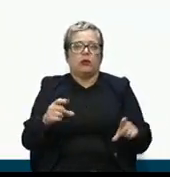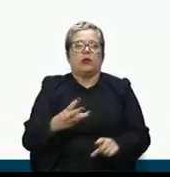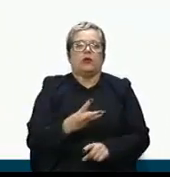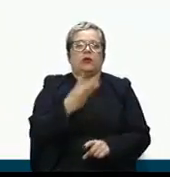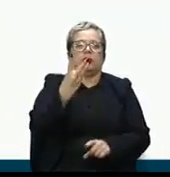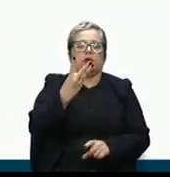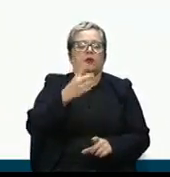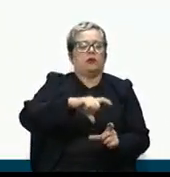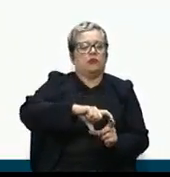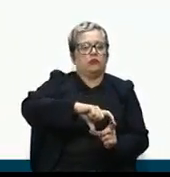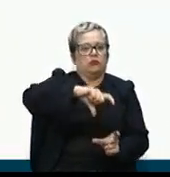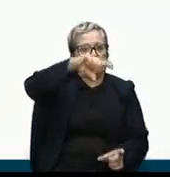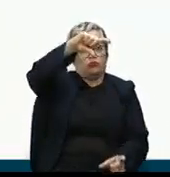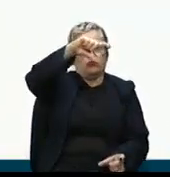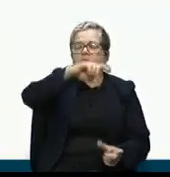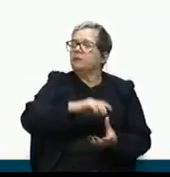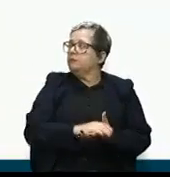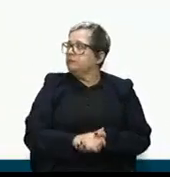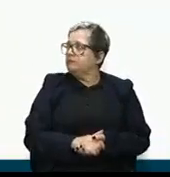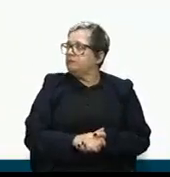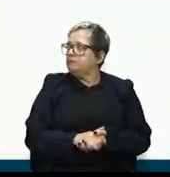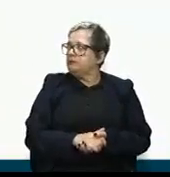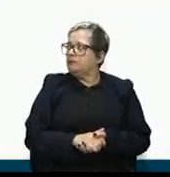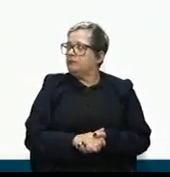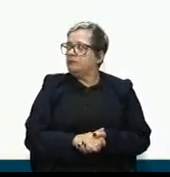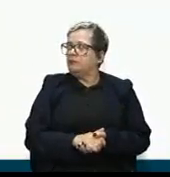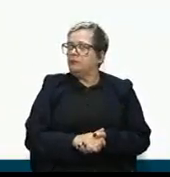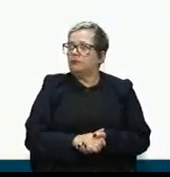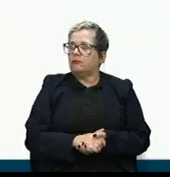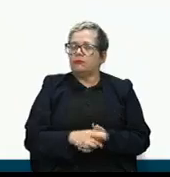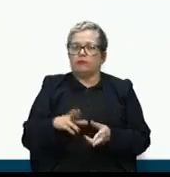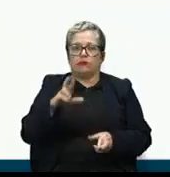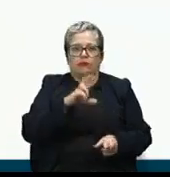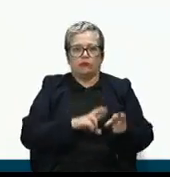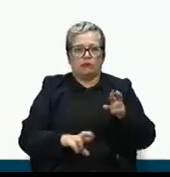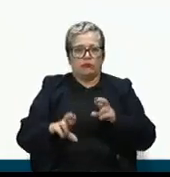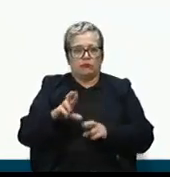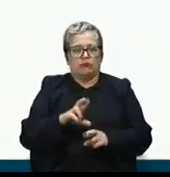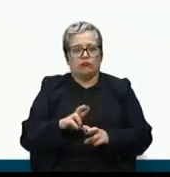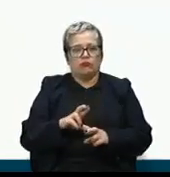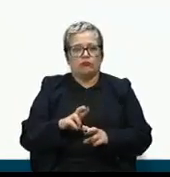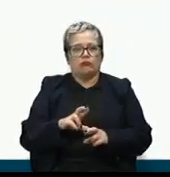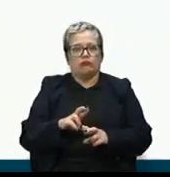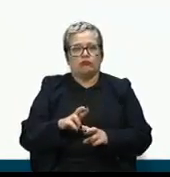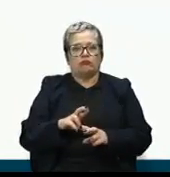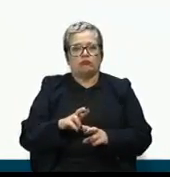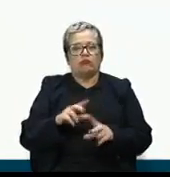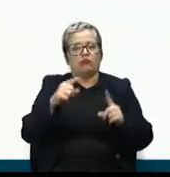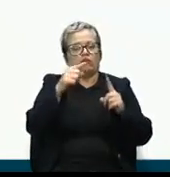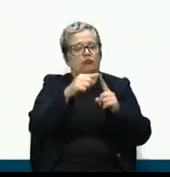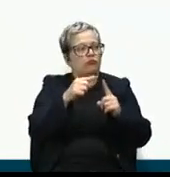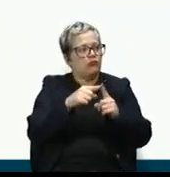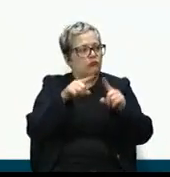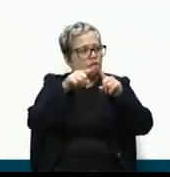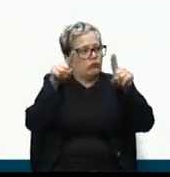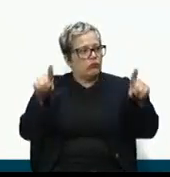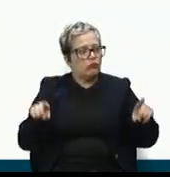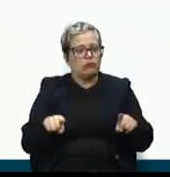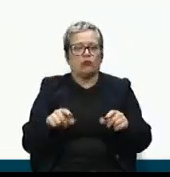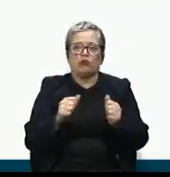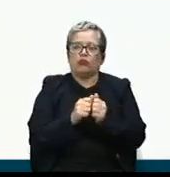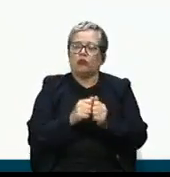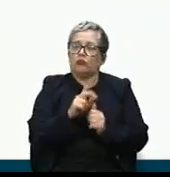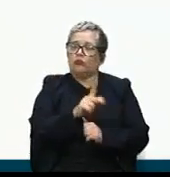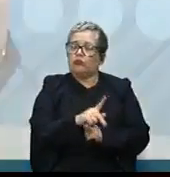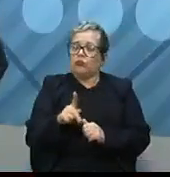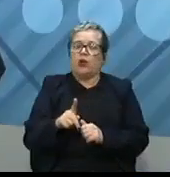linhas e 3 colunas. Então, observe, nós vimos alguns tipos de matriz com a professora Débora.